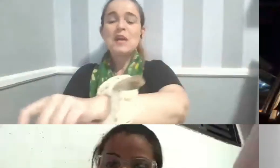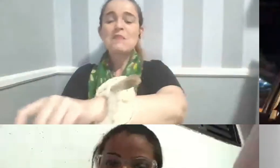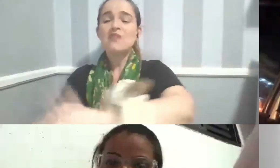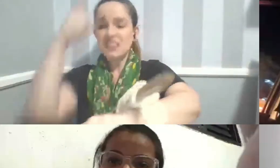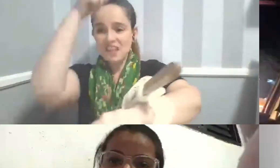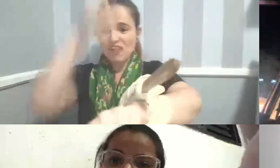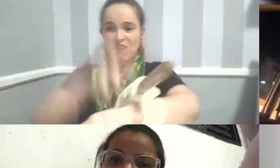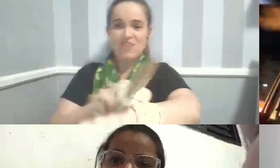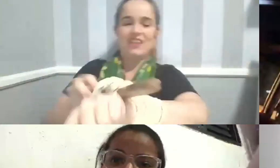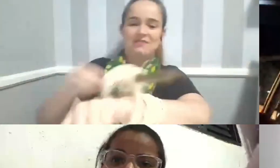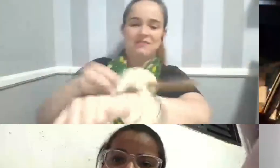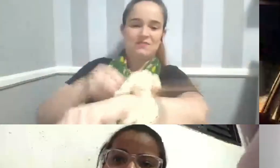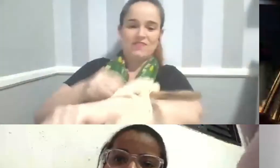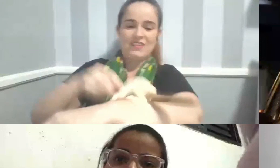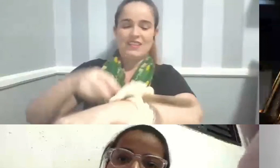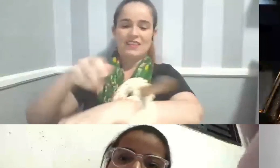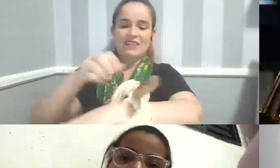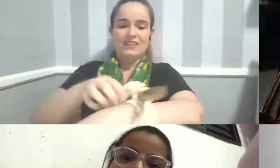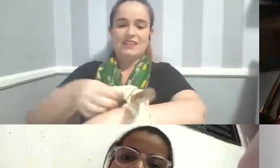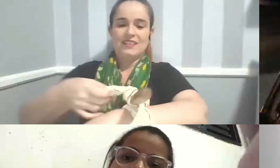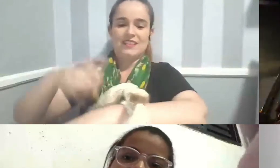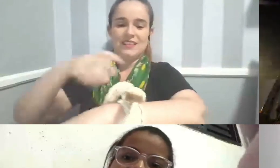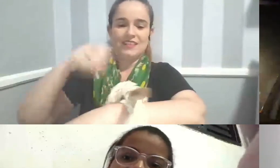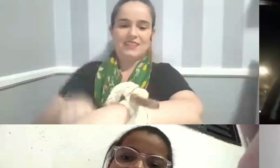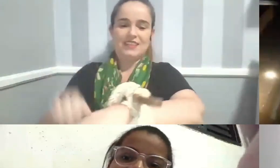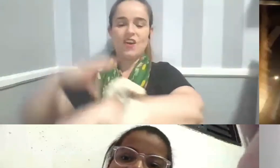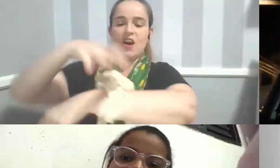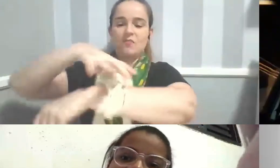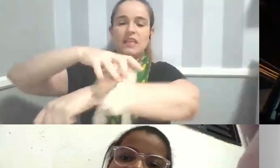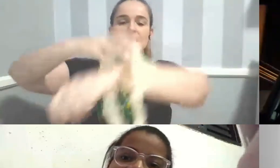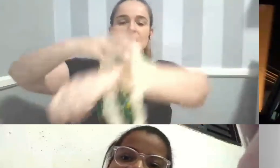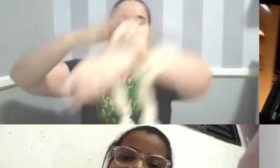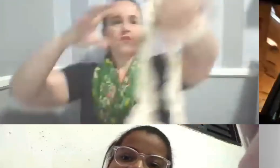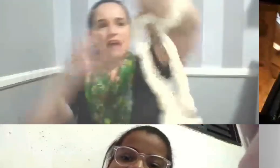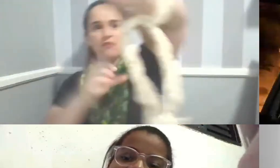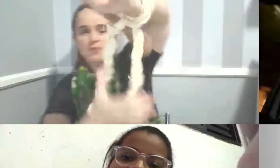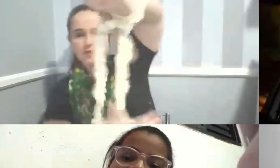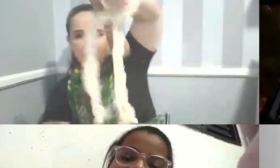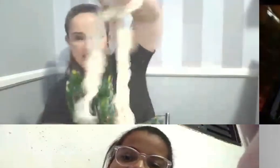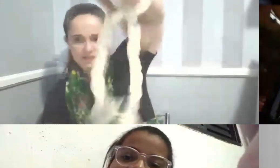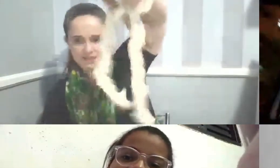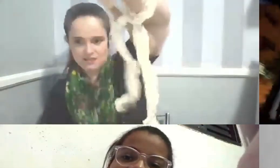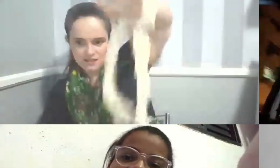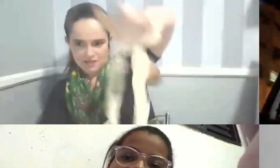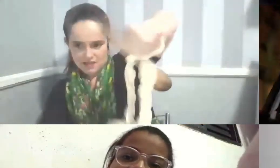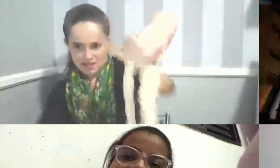Vocês nunca mais vão esquecer isso na vida. Bichona mesmo. Ó, então tá firme, não